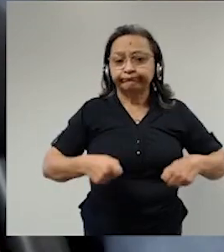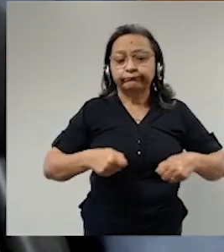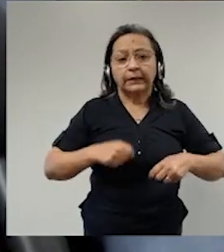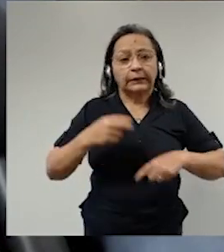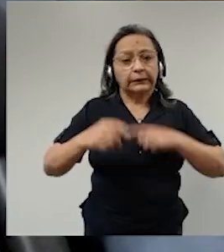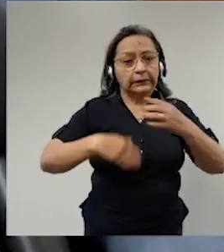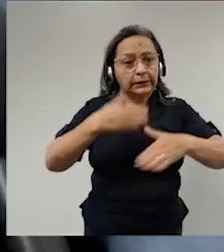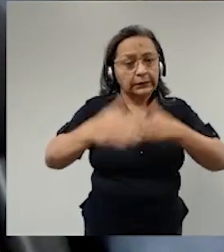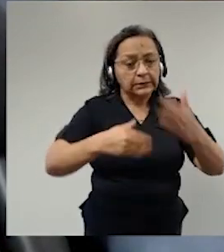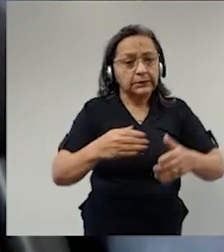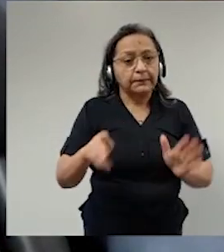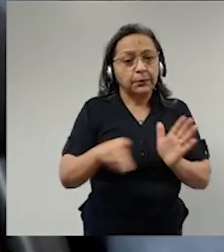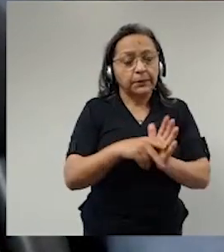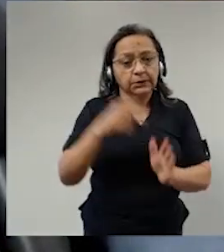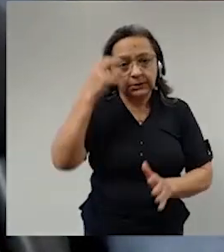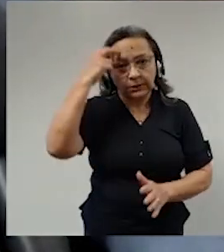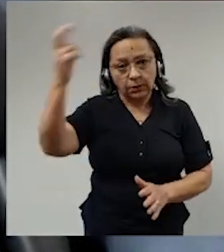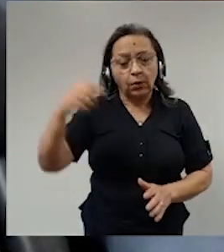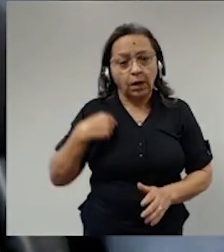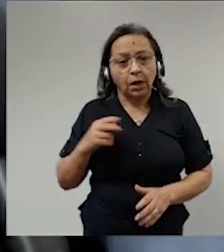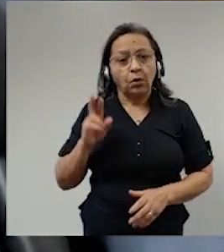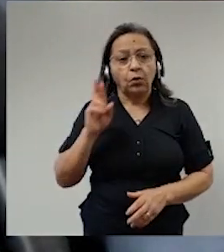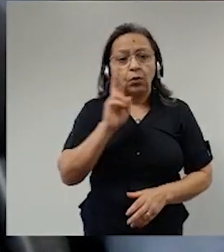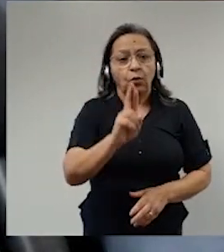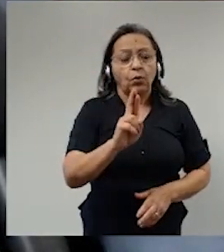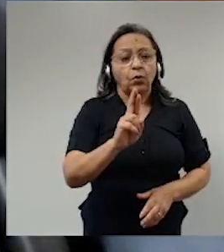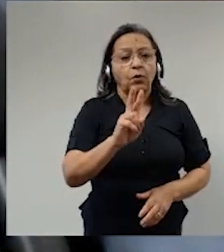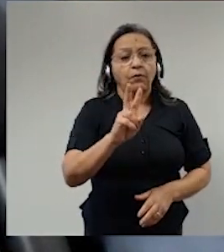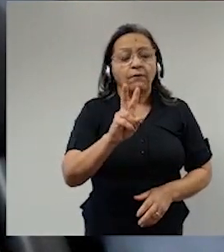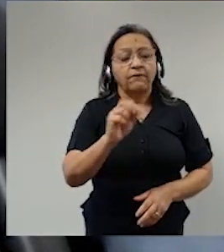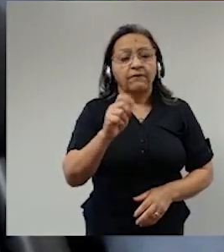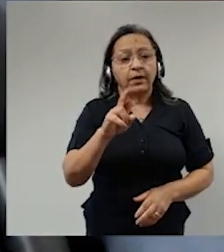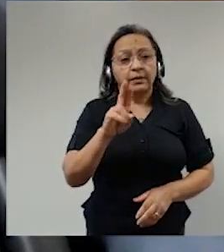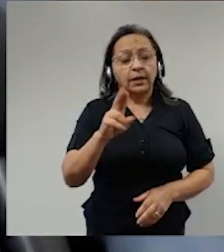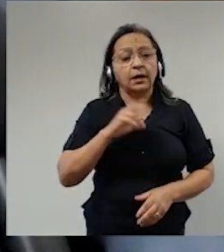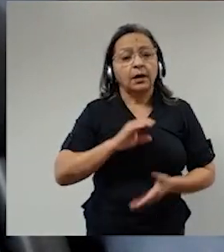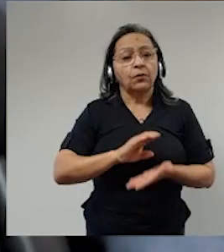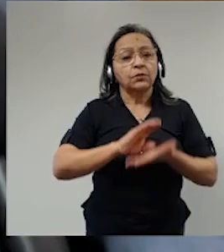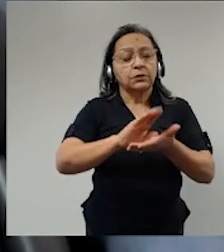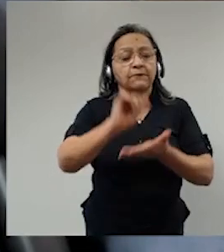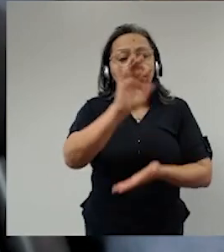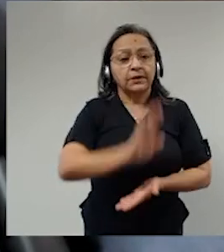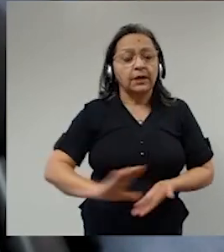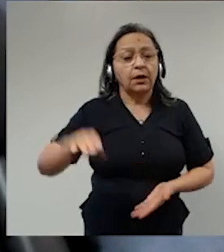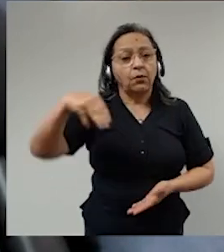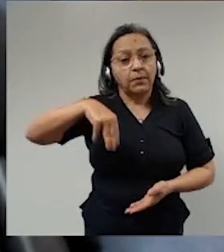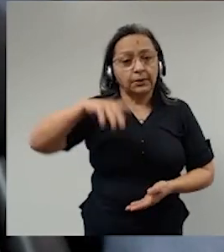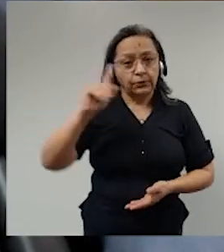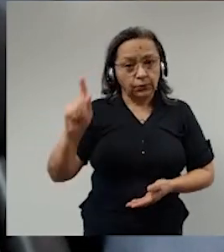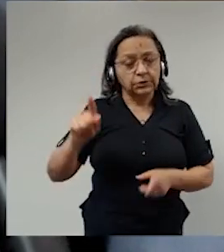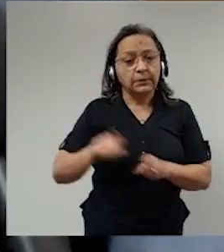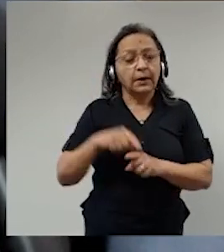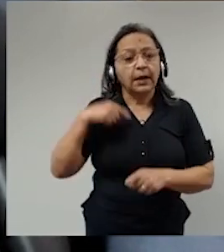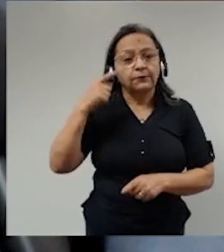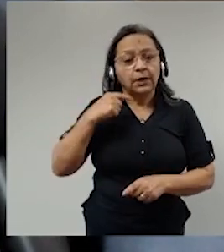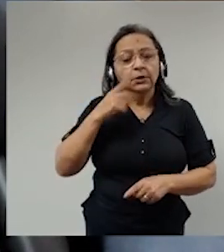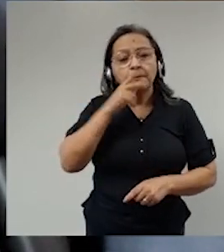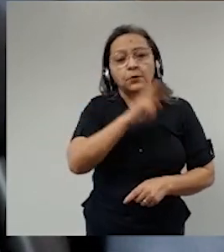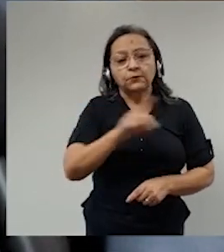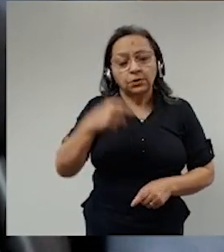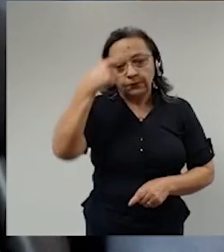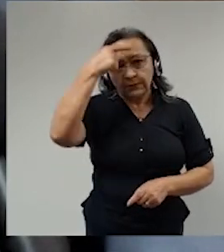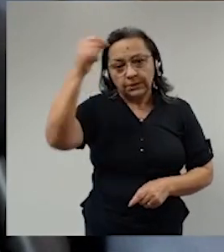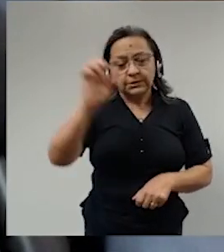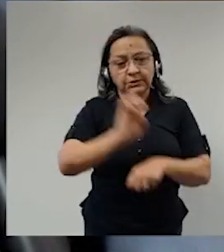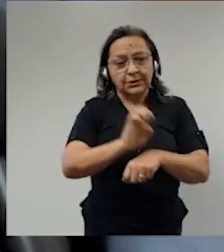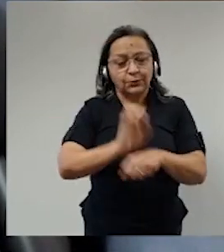na Propriedade Intelectual. Eu sou Wander Medeiros, conselheiro federal pelo Mato Grosso do Sul, advogado e professor da Universidade